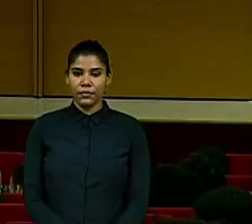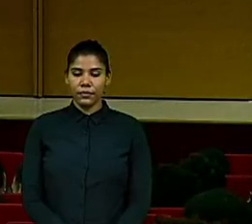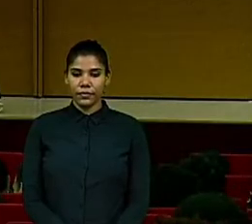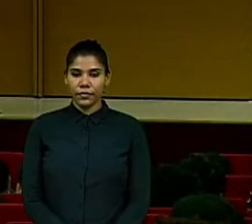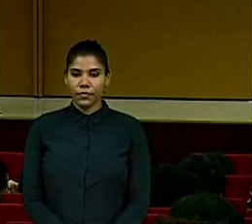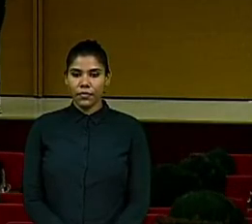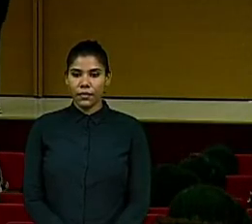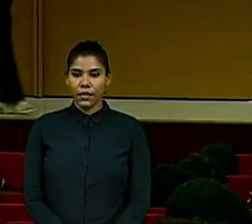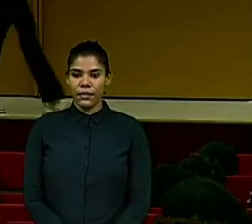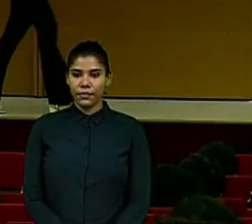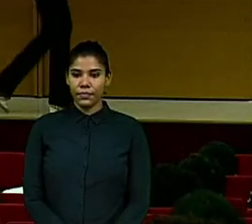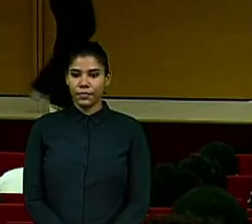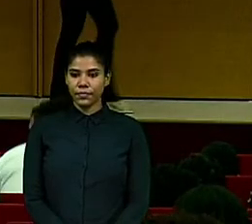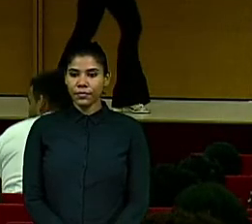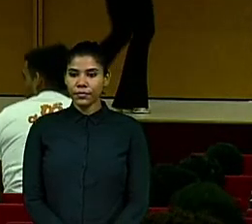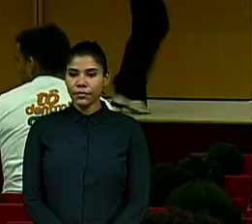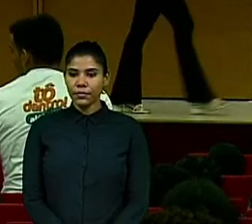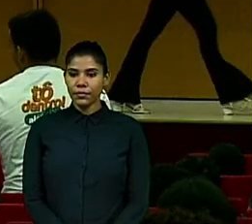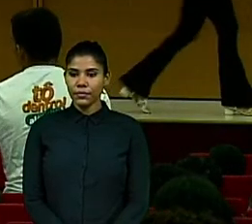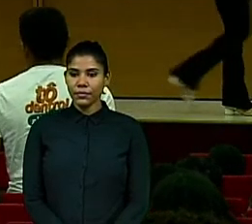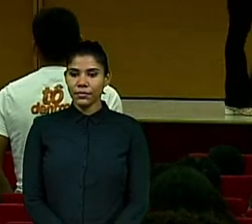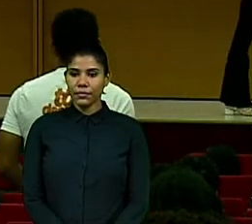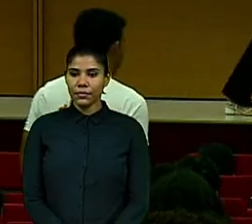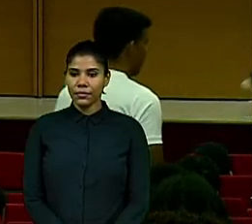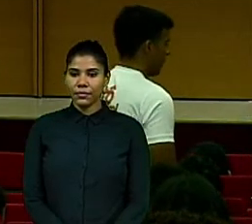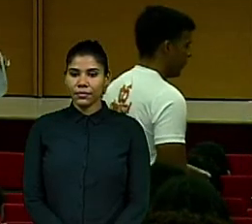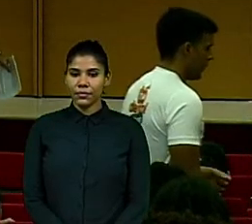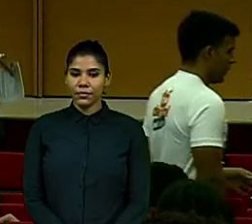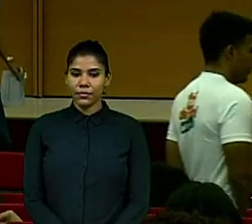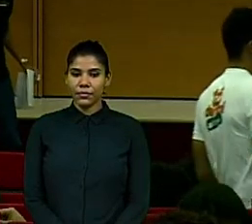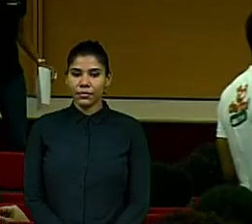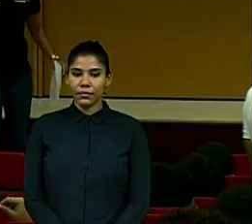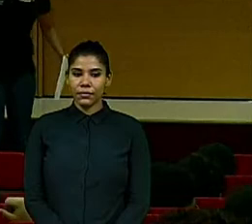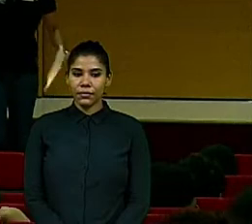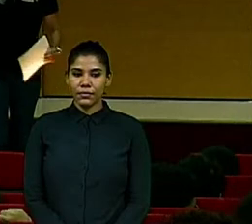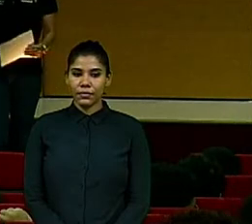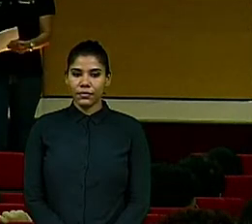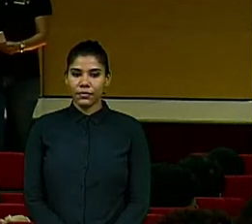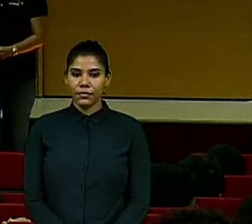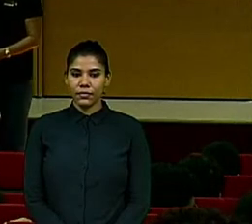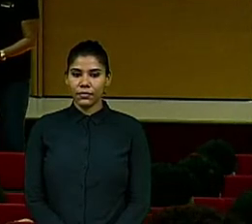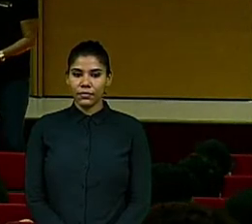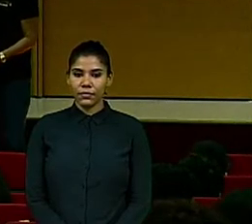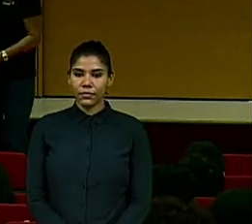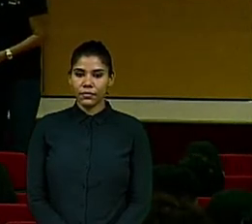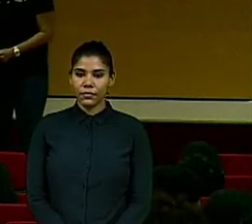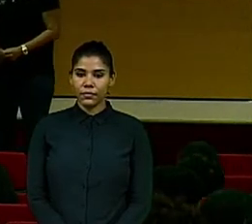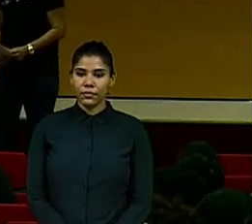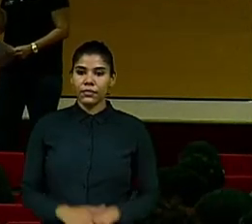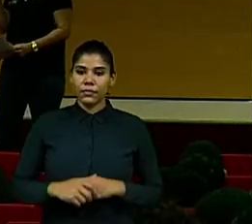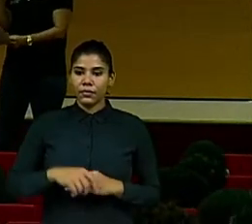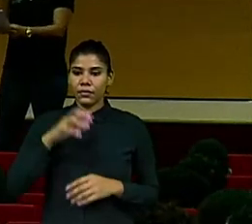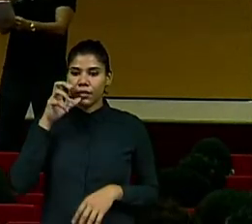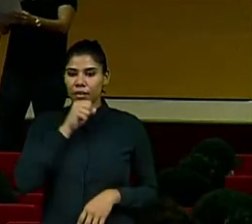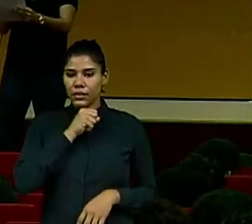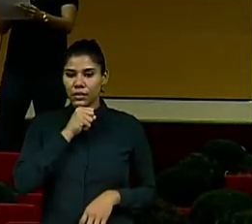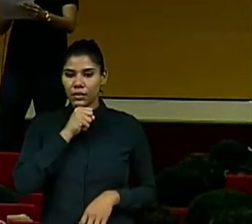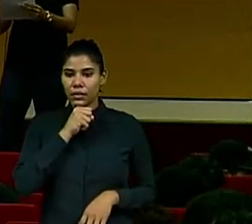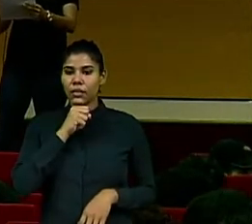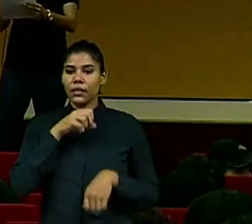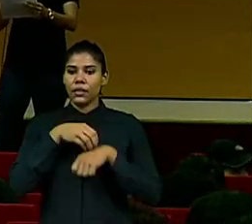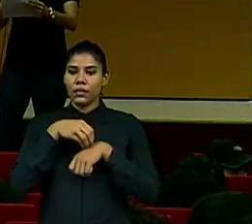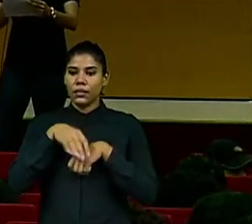e o passeio no veleiro dia 10 passei no veleiro gente vamos rapidinho aqui para tomar mais aula do professor